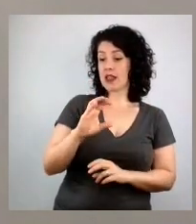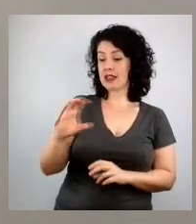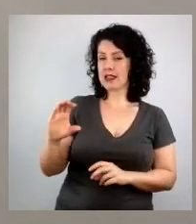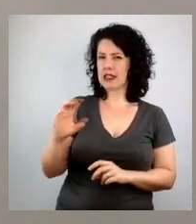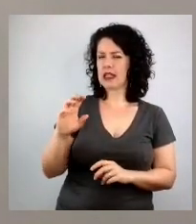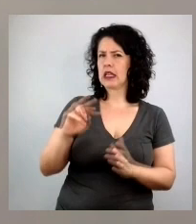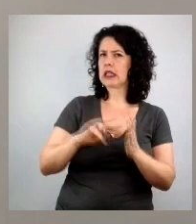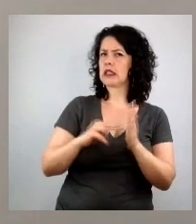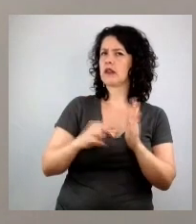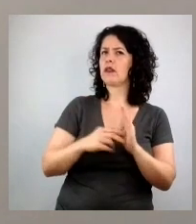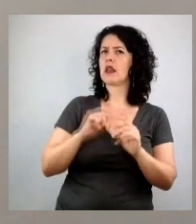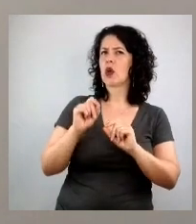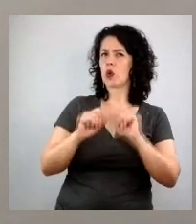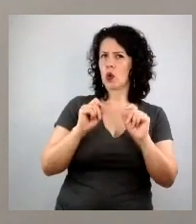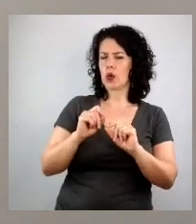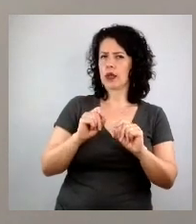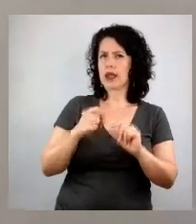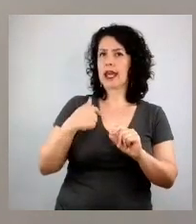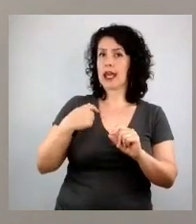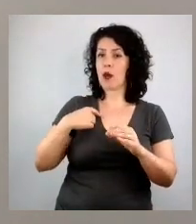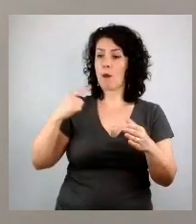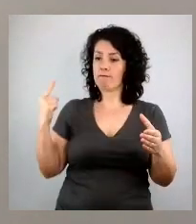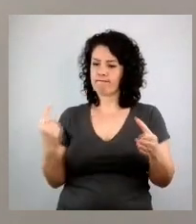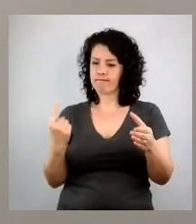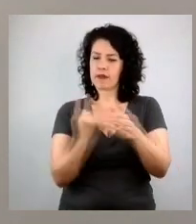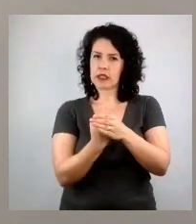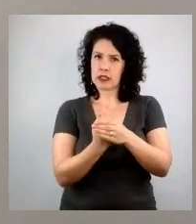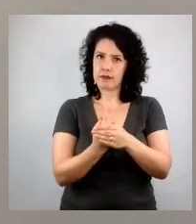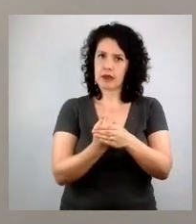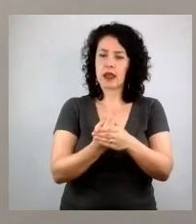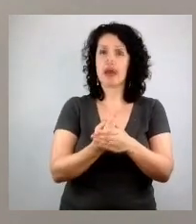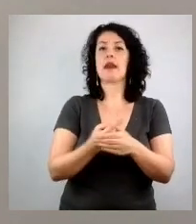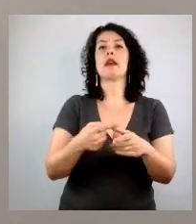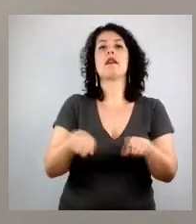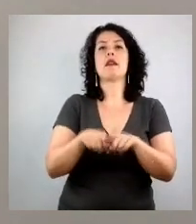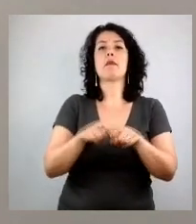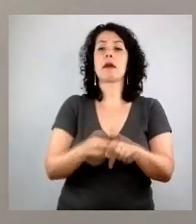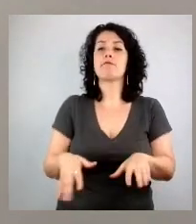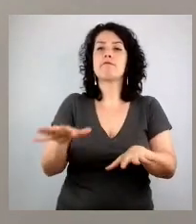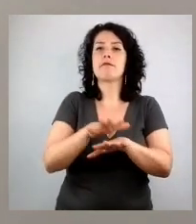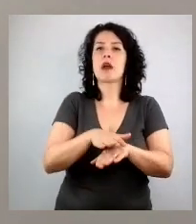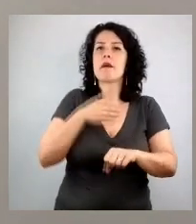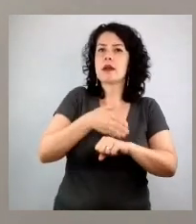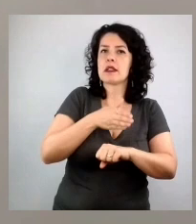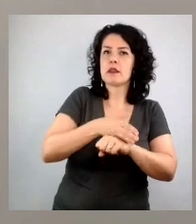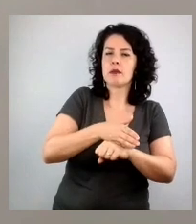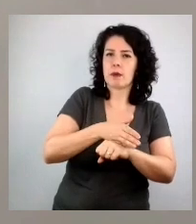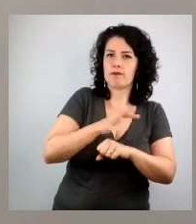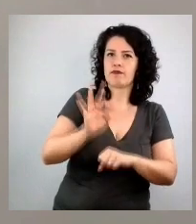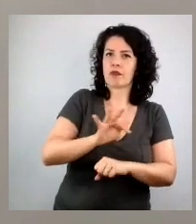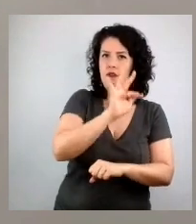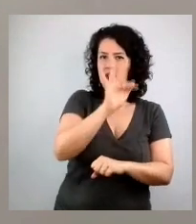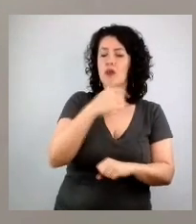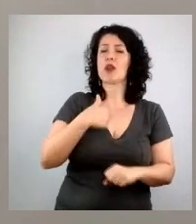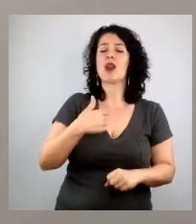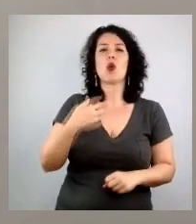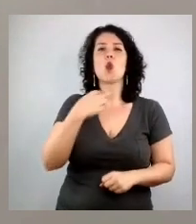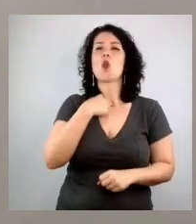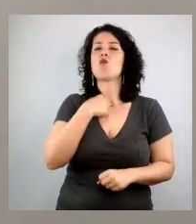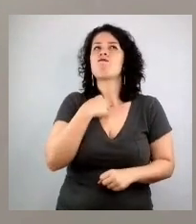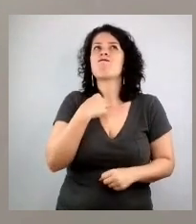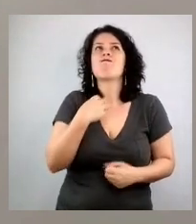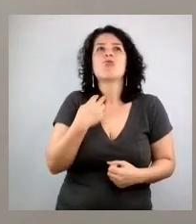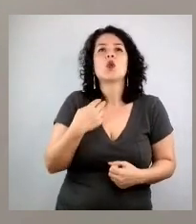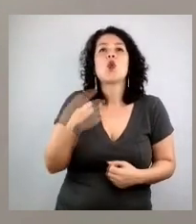participação na faculdade. Por quê? Porque eu nunca me sinto pertencente e participando ao mesmo tempo. Ou